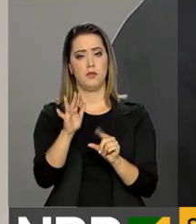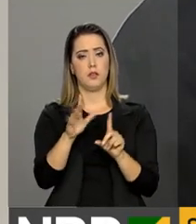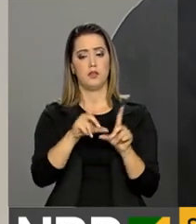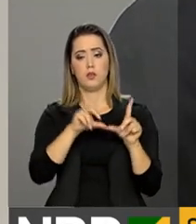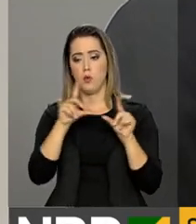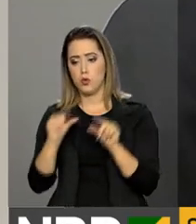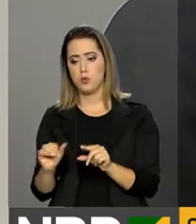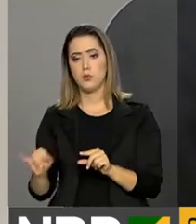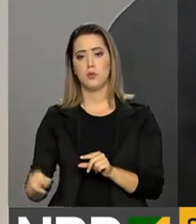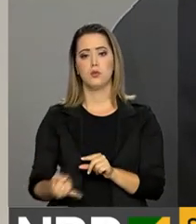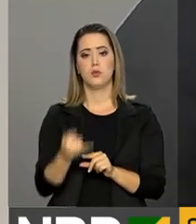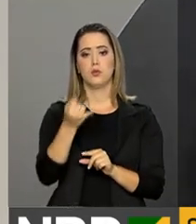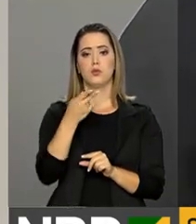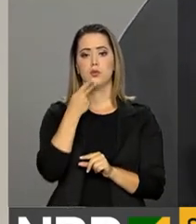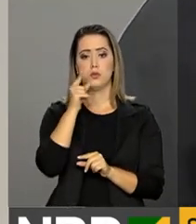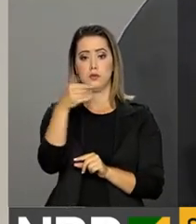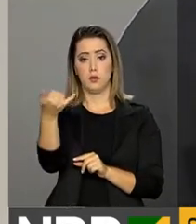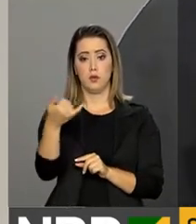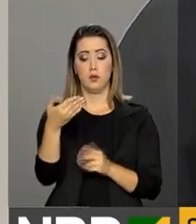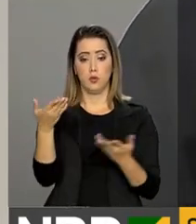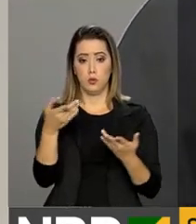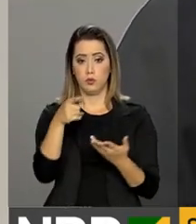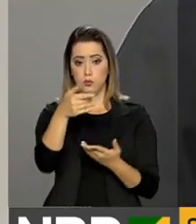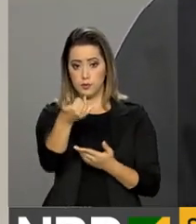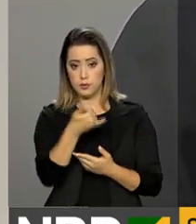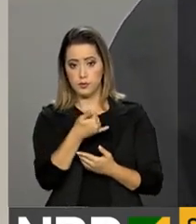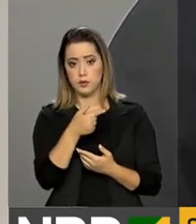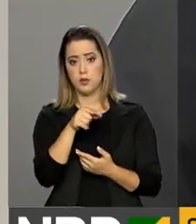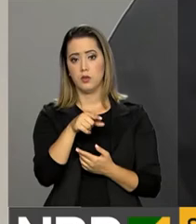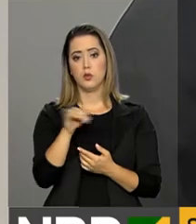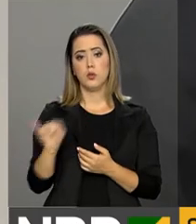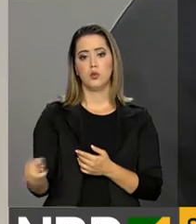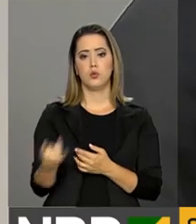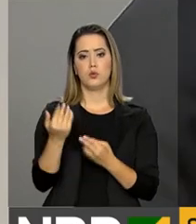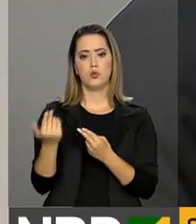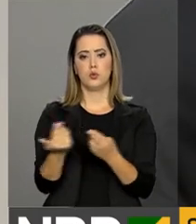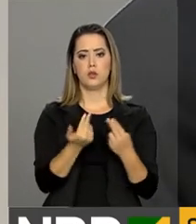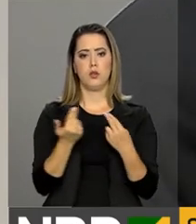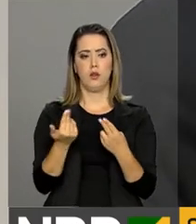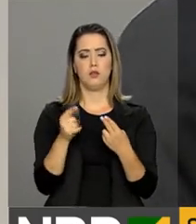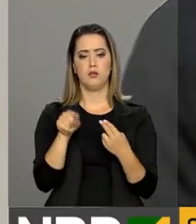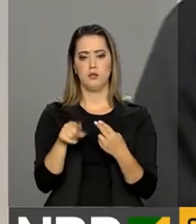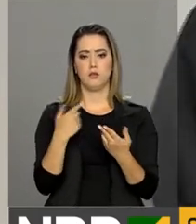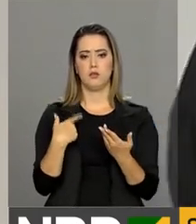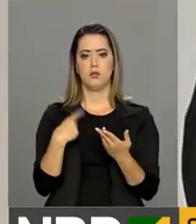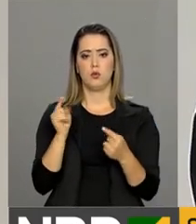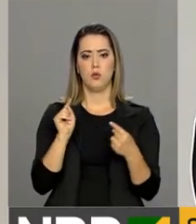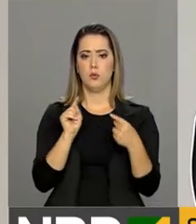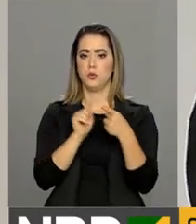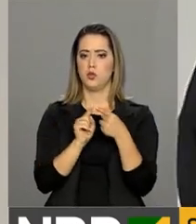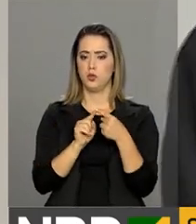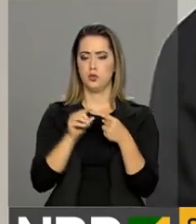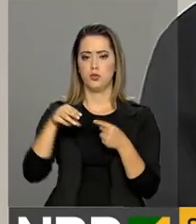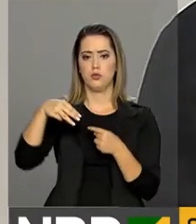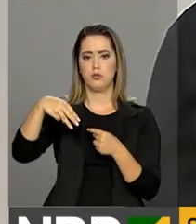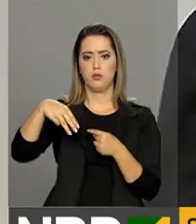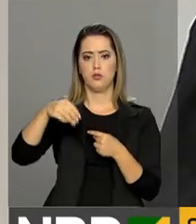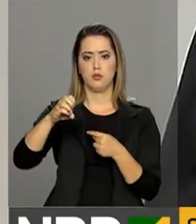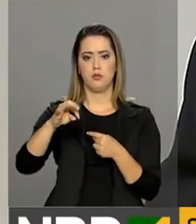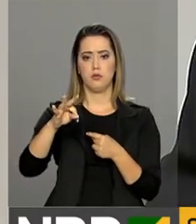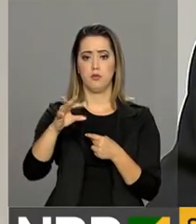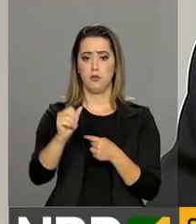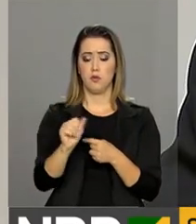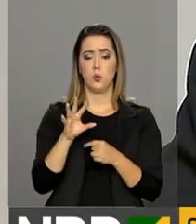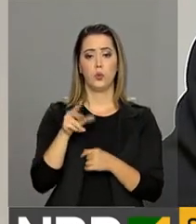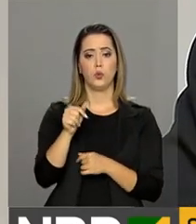queda dos juros e você me disse que até aqui vocês estão com juros compatíveis comum com aquilo que a meta então